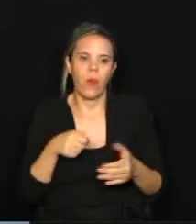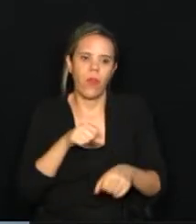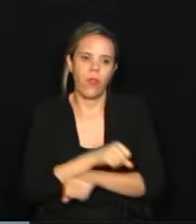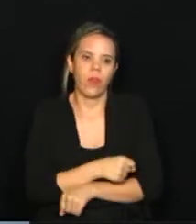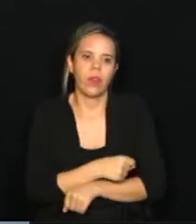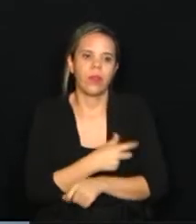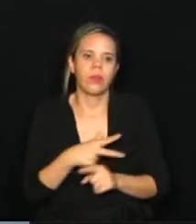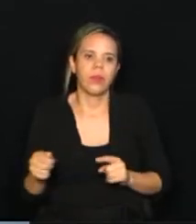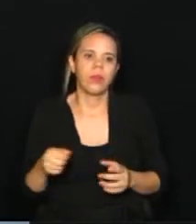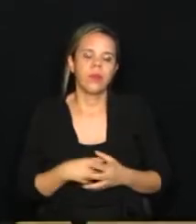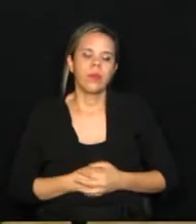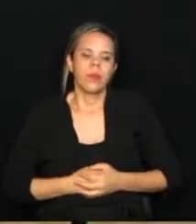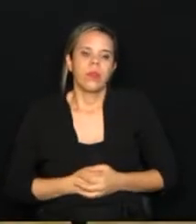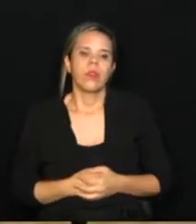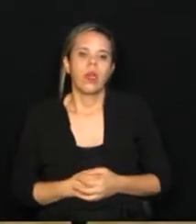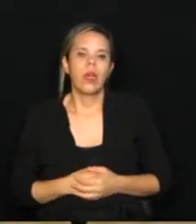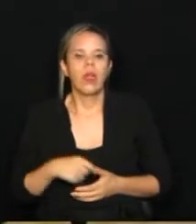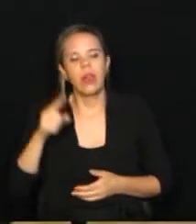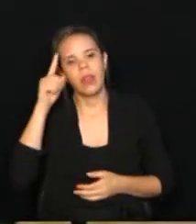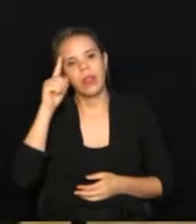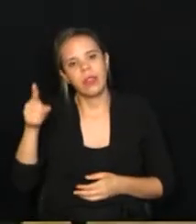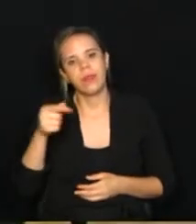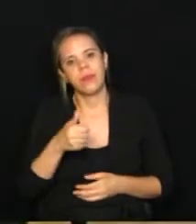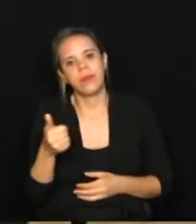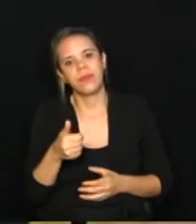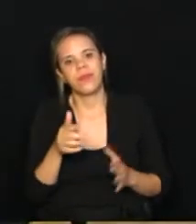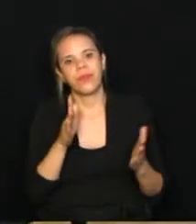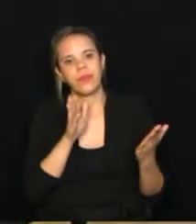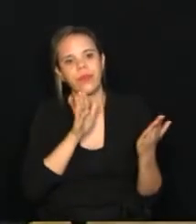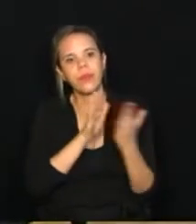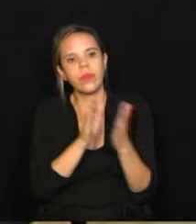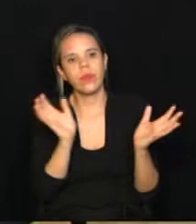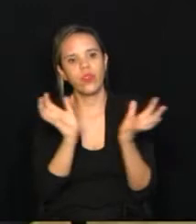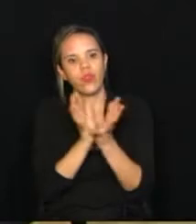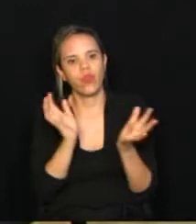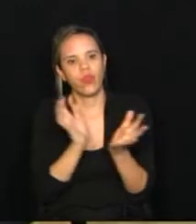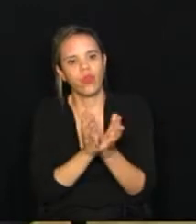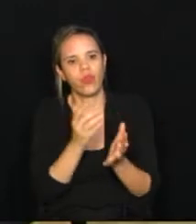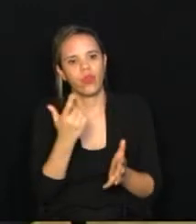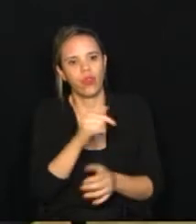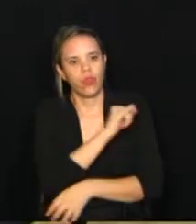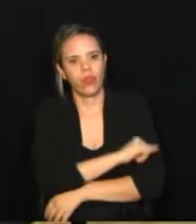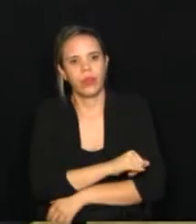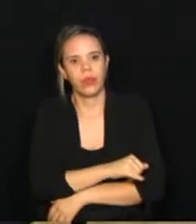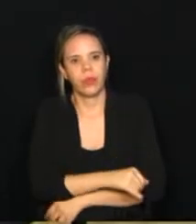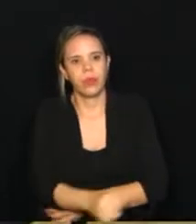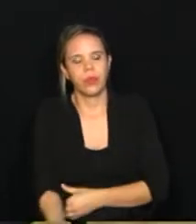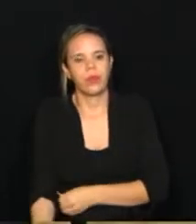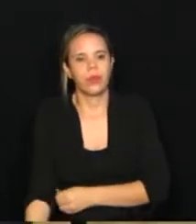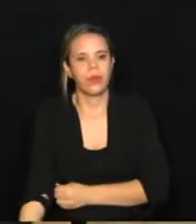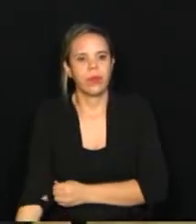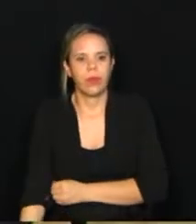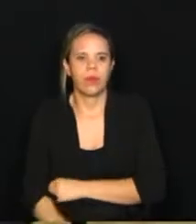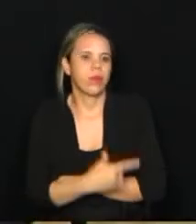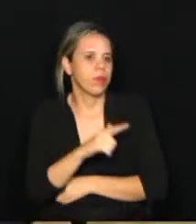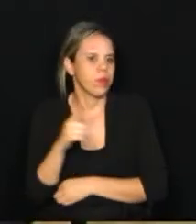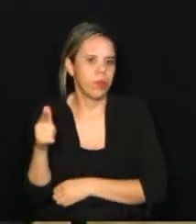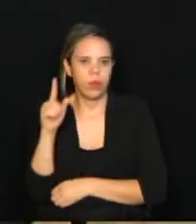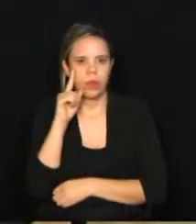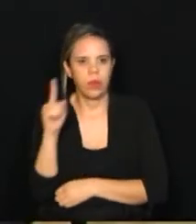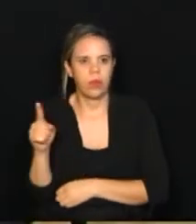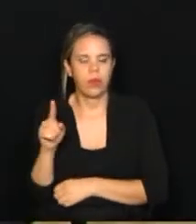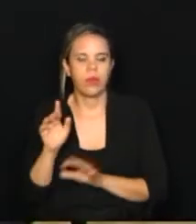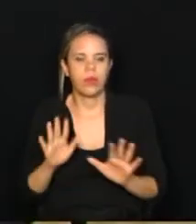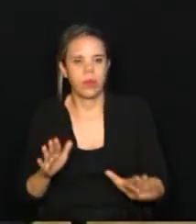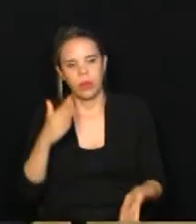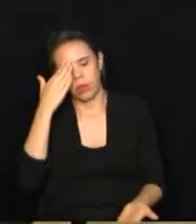fase. Já tem data já esse primeiro confronto contra a equipe do Rio de Janeiro? Não tem data, mas